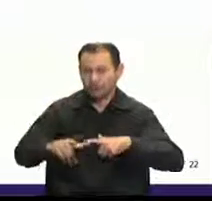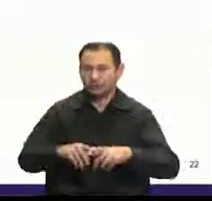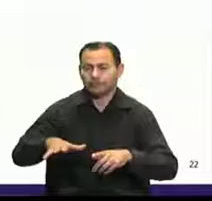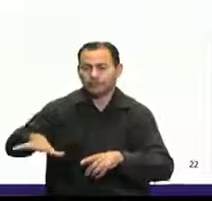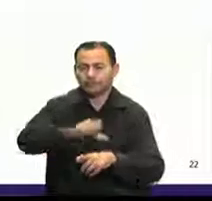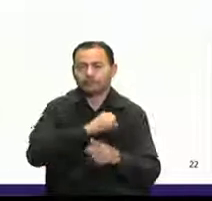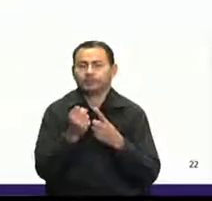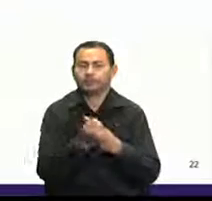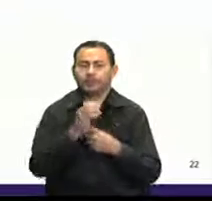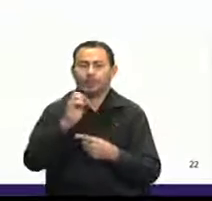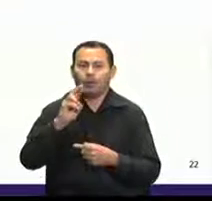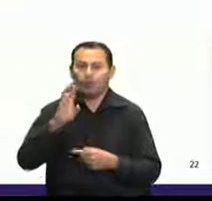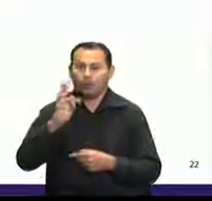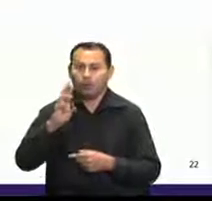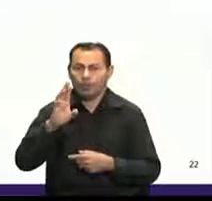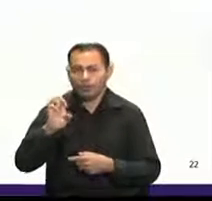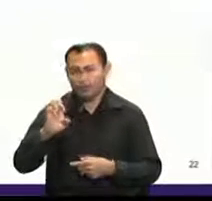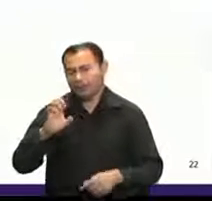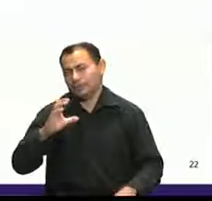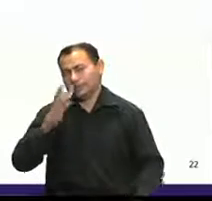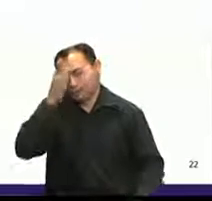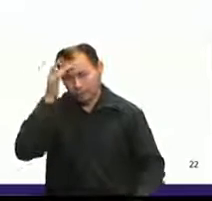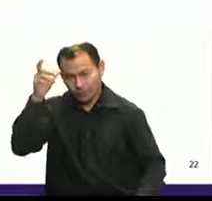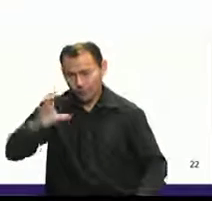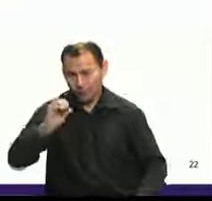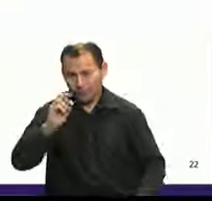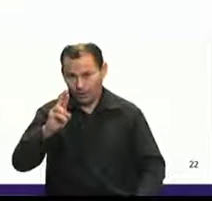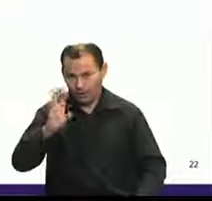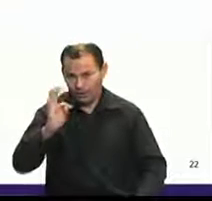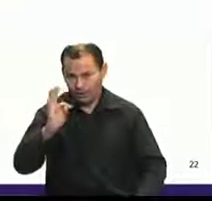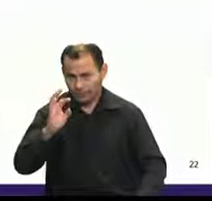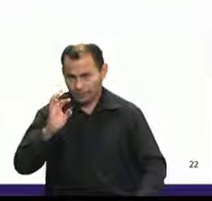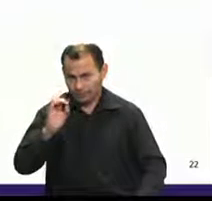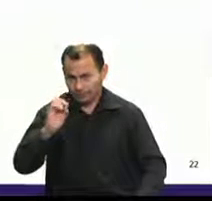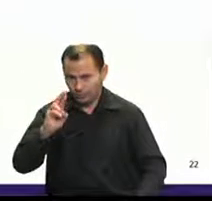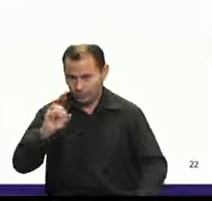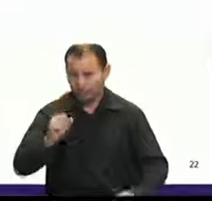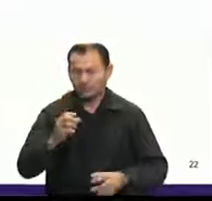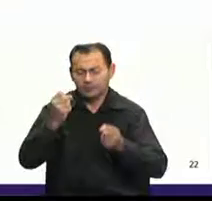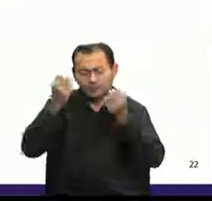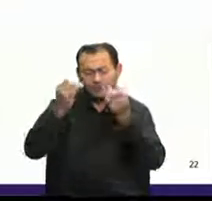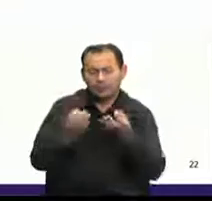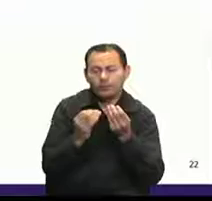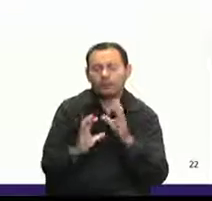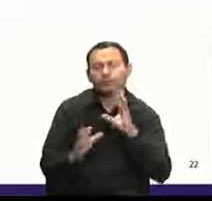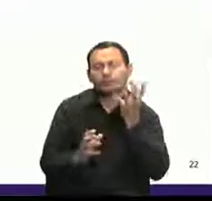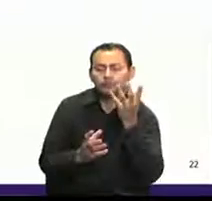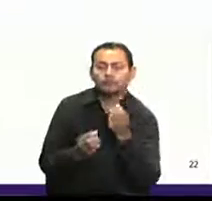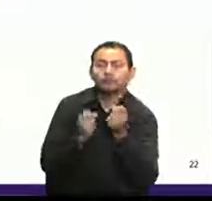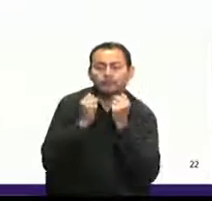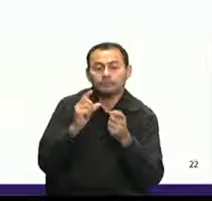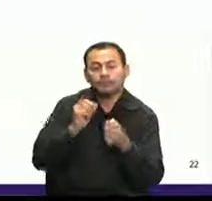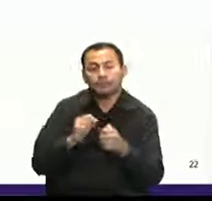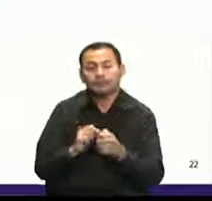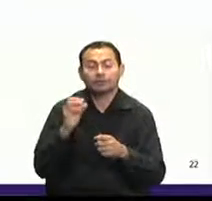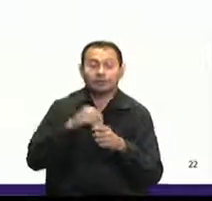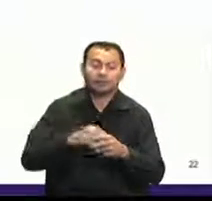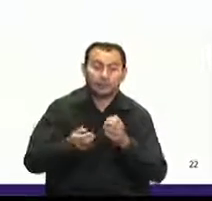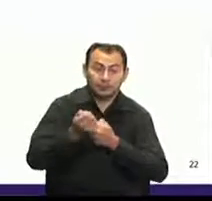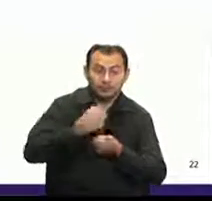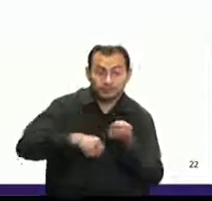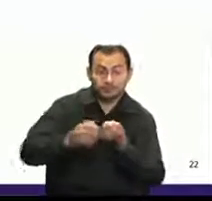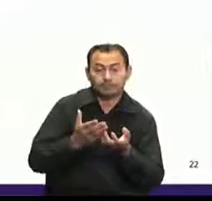sociedades corretoras são os corretores eles explicam o funcionamento aplicações eles podem fazer operações